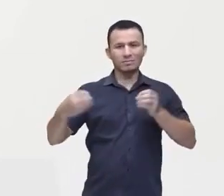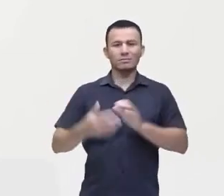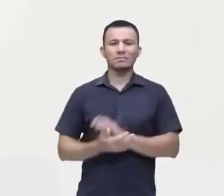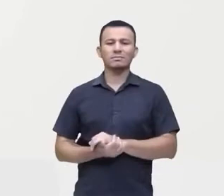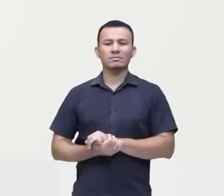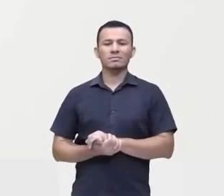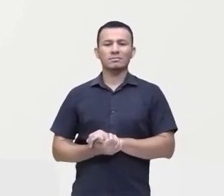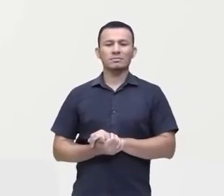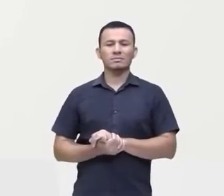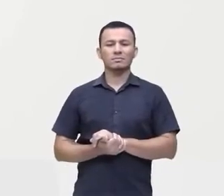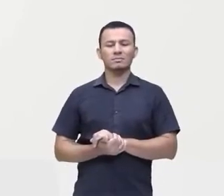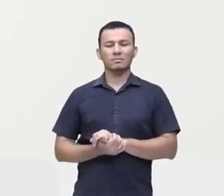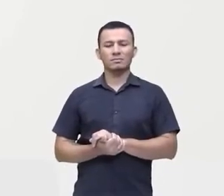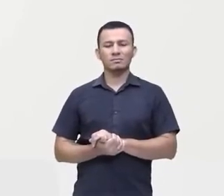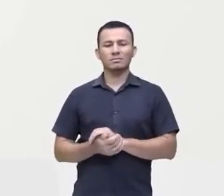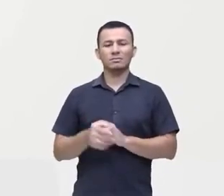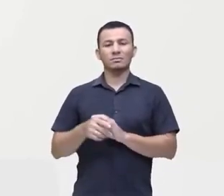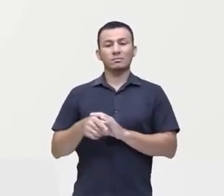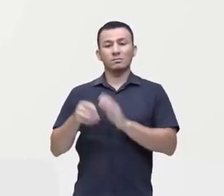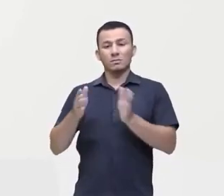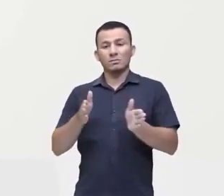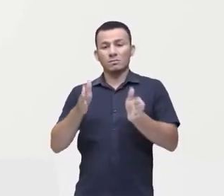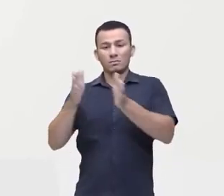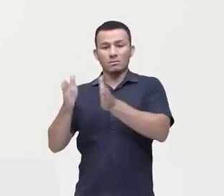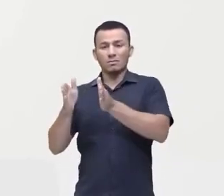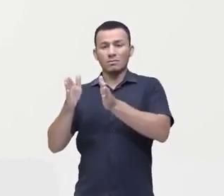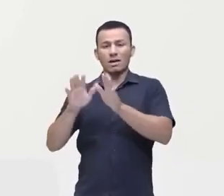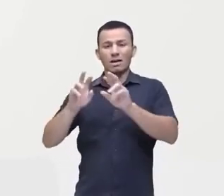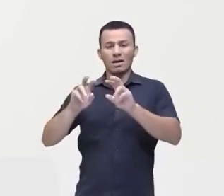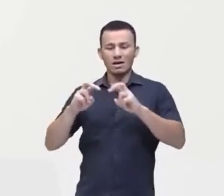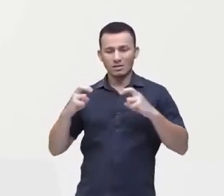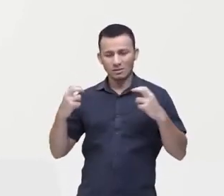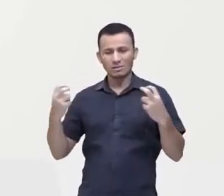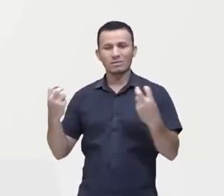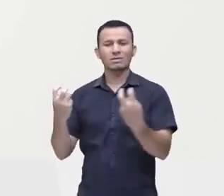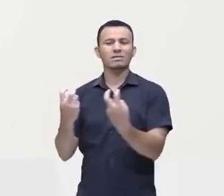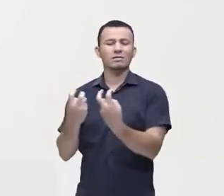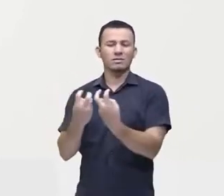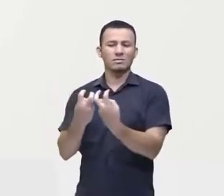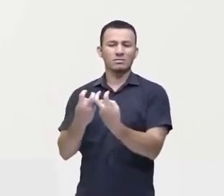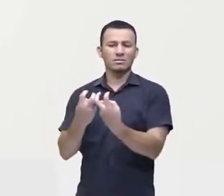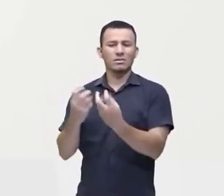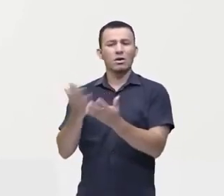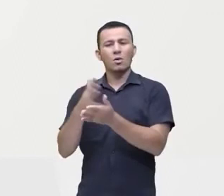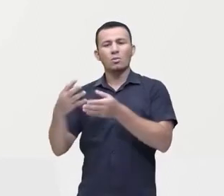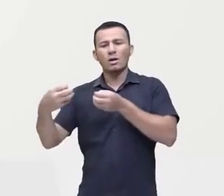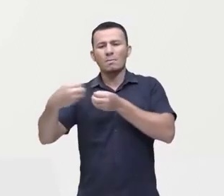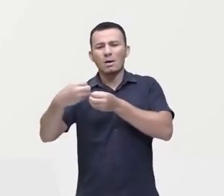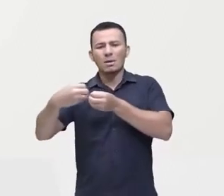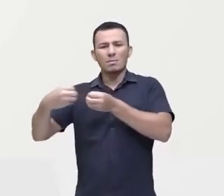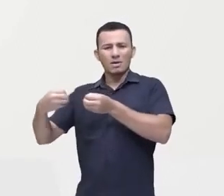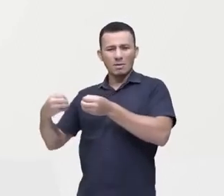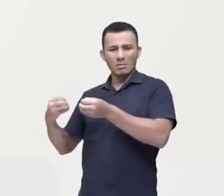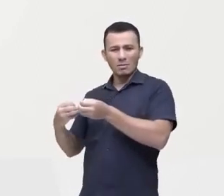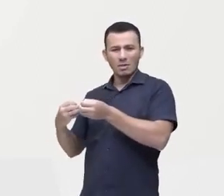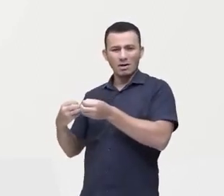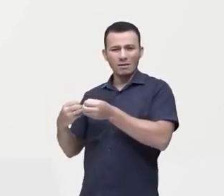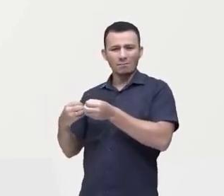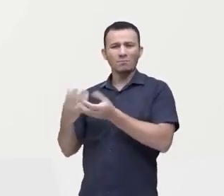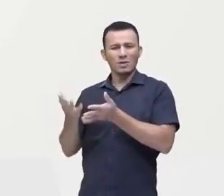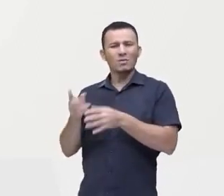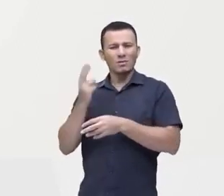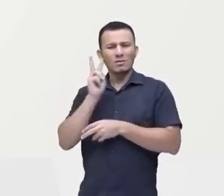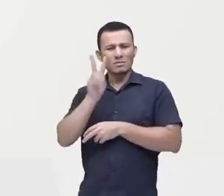elas estão em círculos. Aqui, ó, tem umas juntas e outras separadas. Aí tem esse espaço aqui,